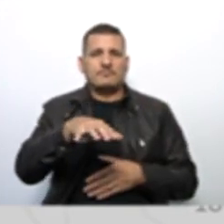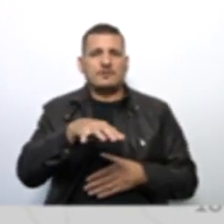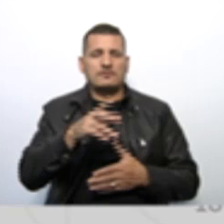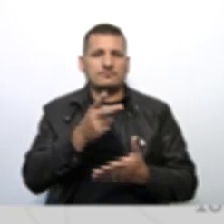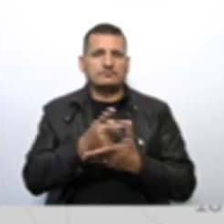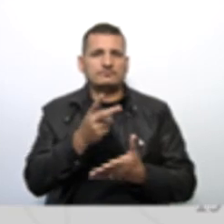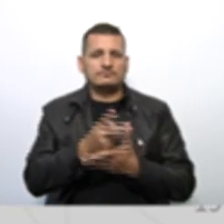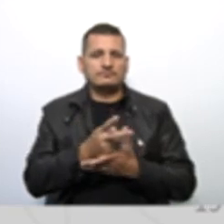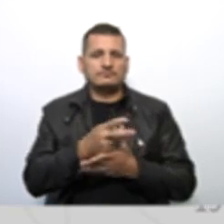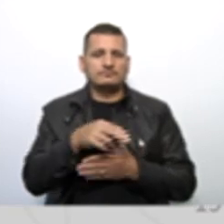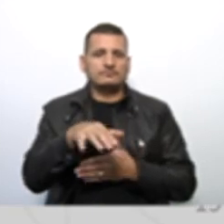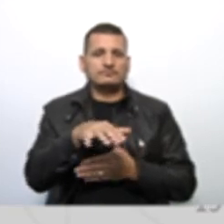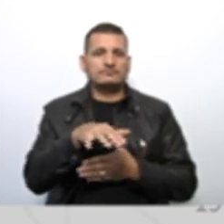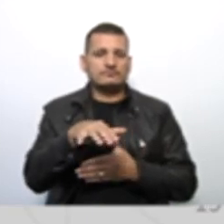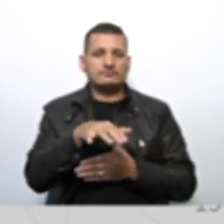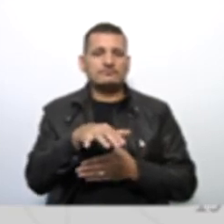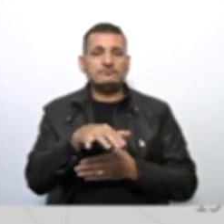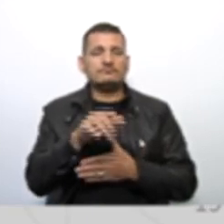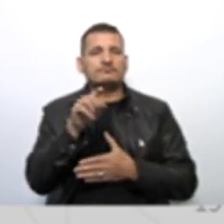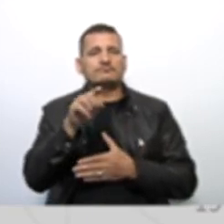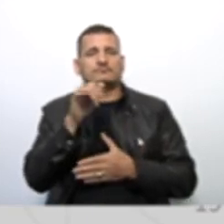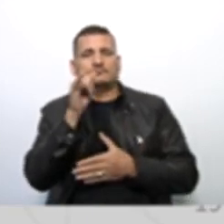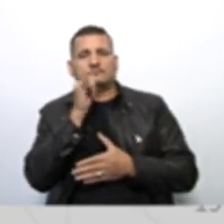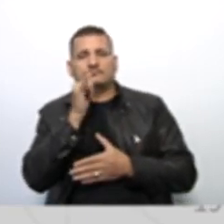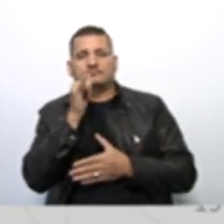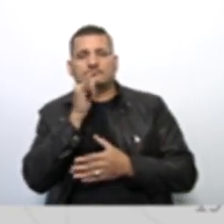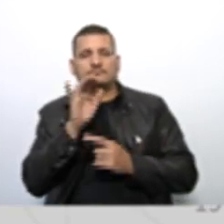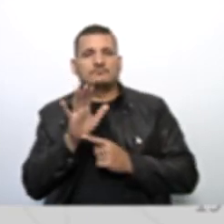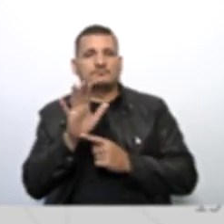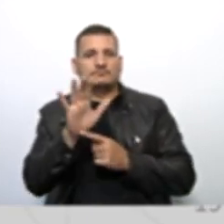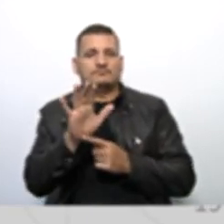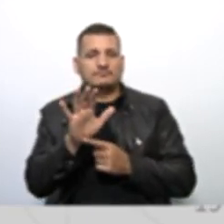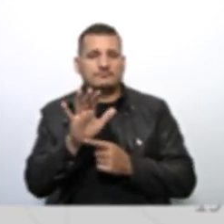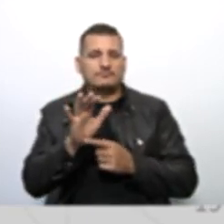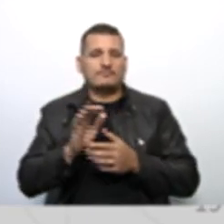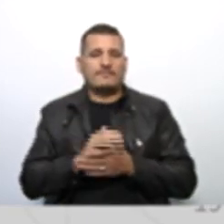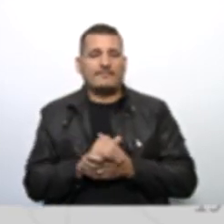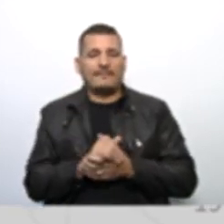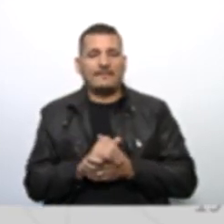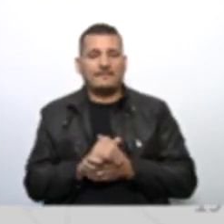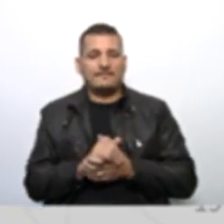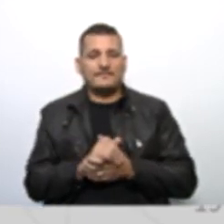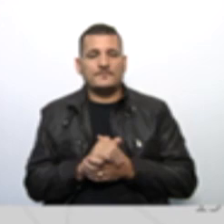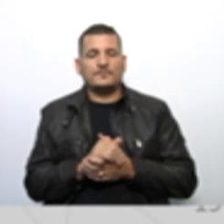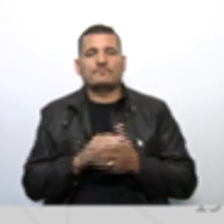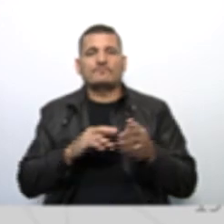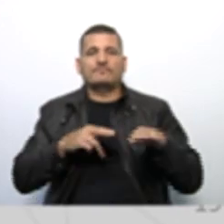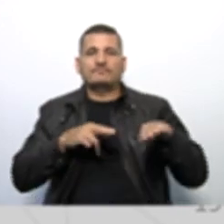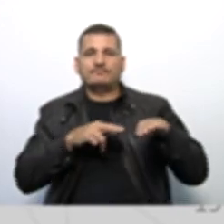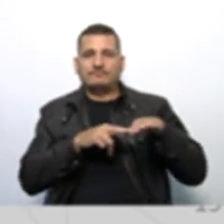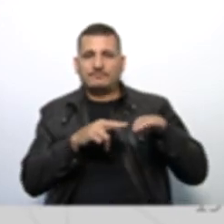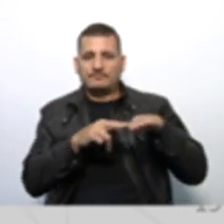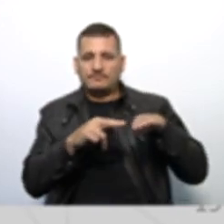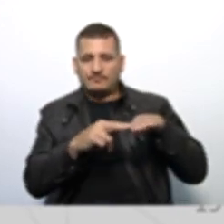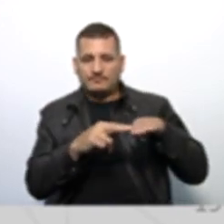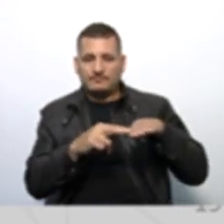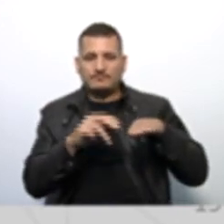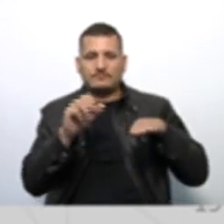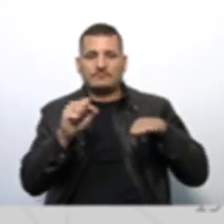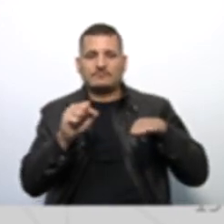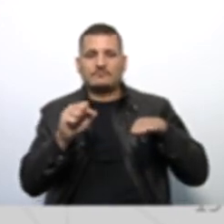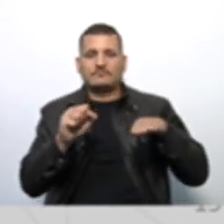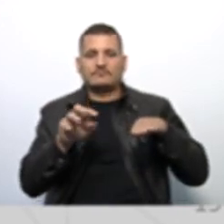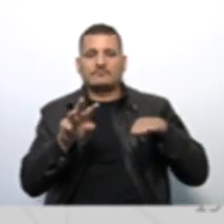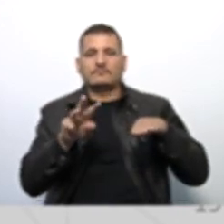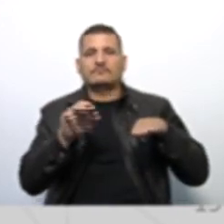físico, pessoal. Nossa ilustração mostra aqui o nosso dispositivo, como o nosso professor Saulo falou, switch, que é um